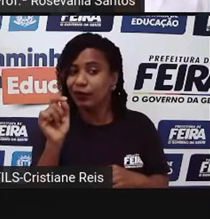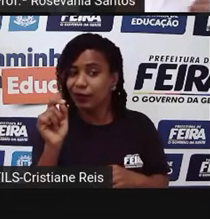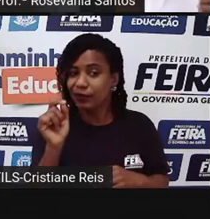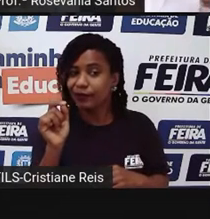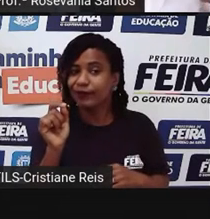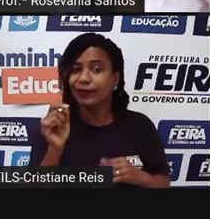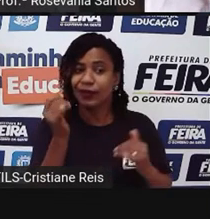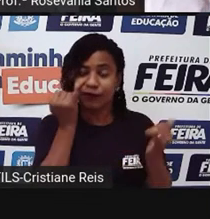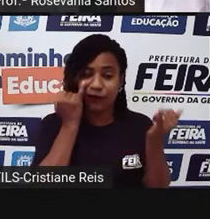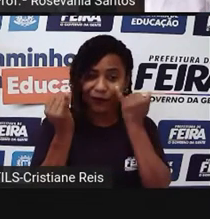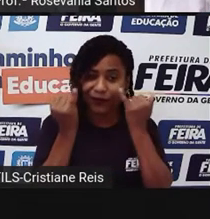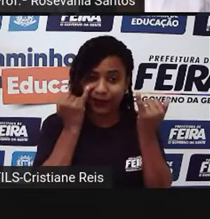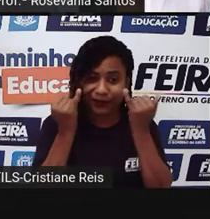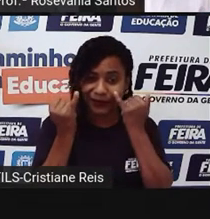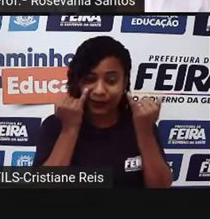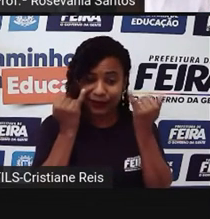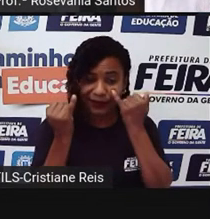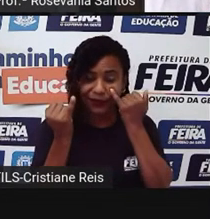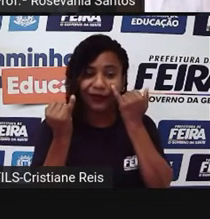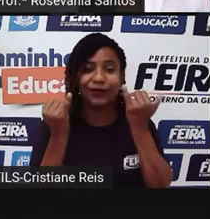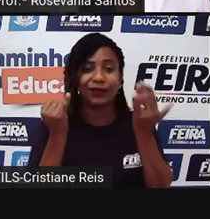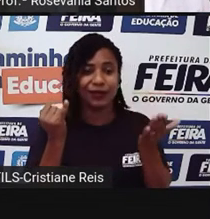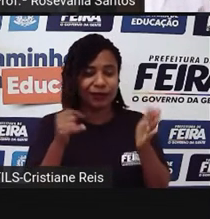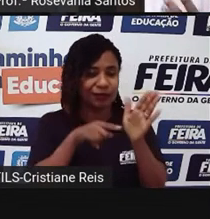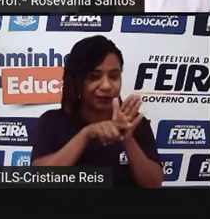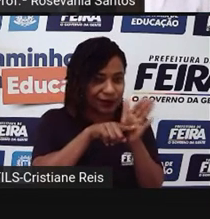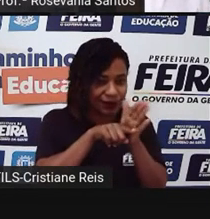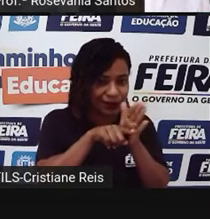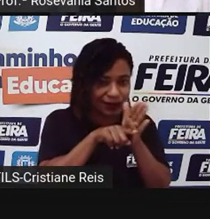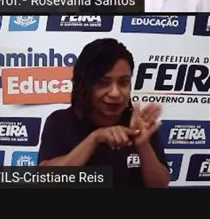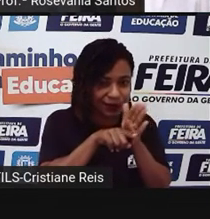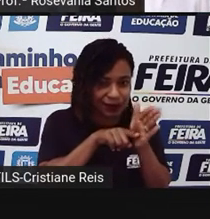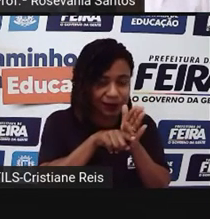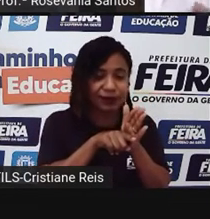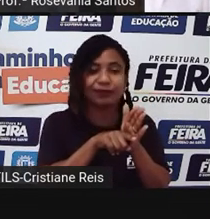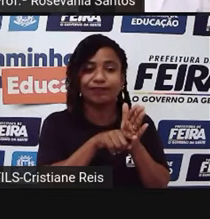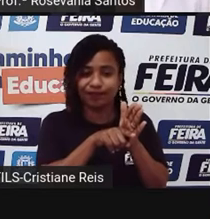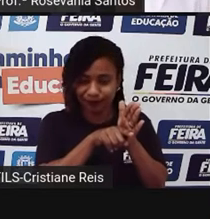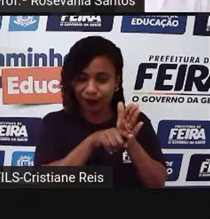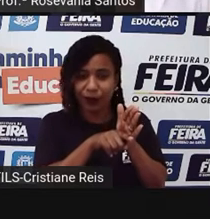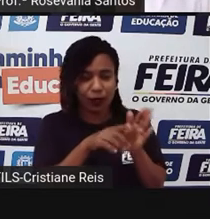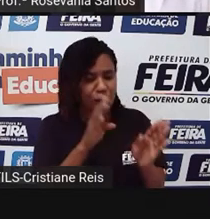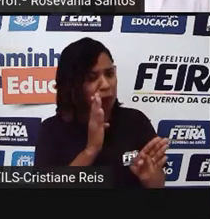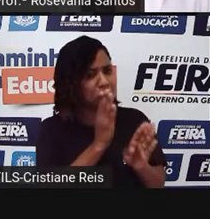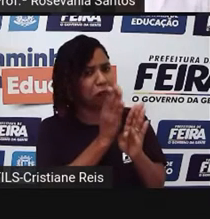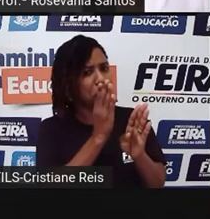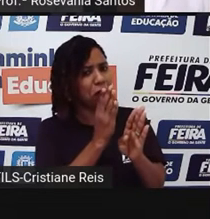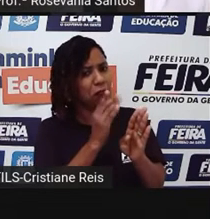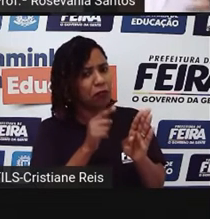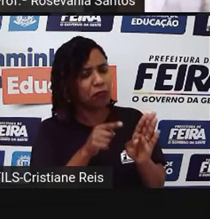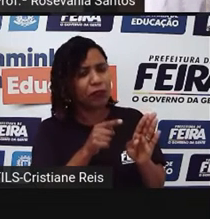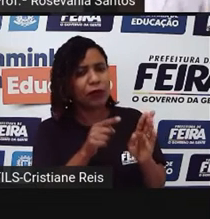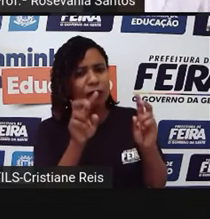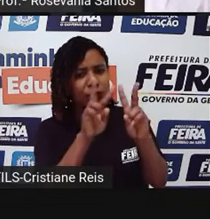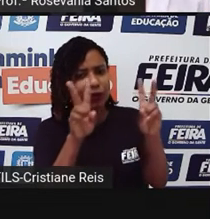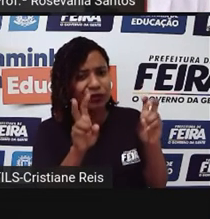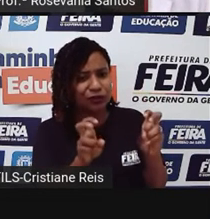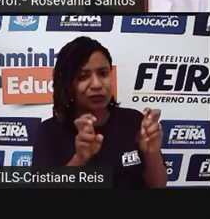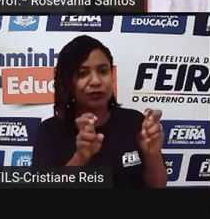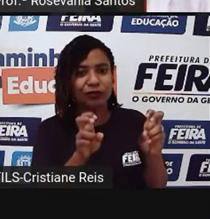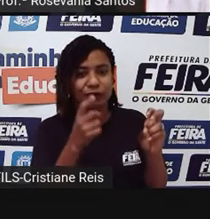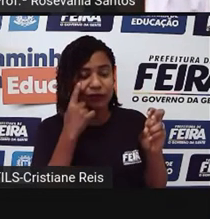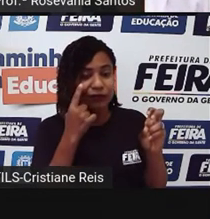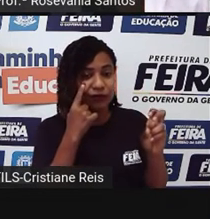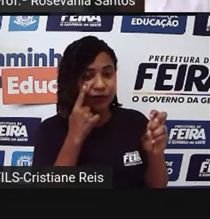informações que você vai lá, faz uma pesquisa rapidinho, você fica sabendo sobre um determinado tipo de assunto, abre não sei